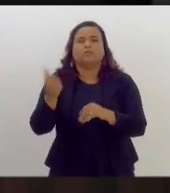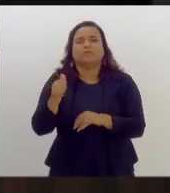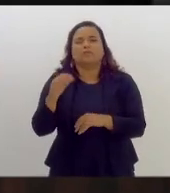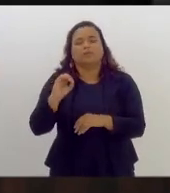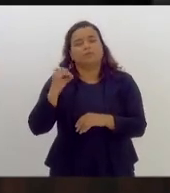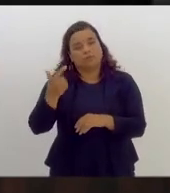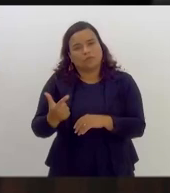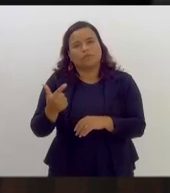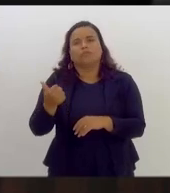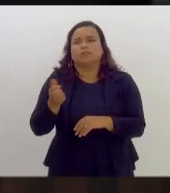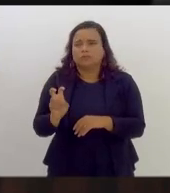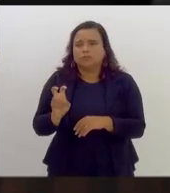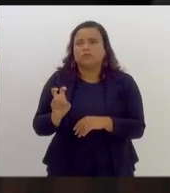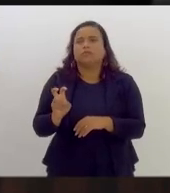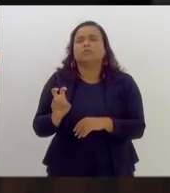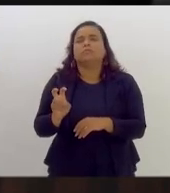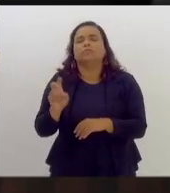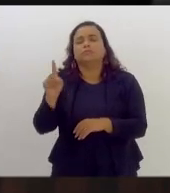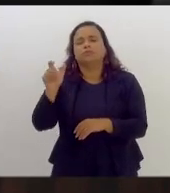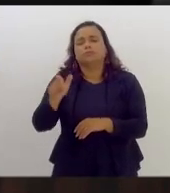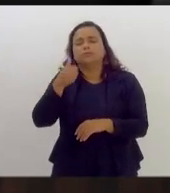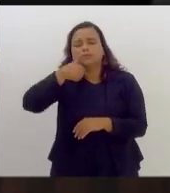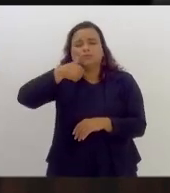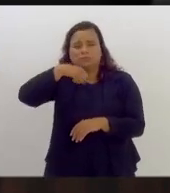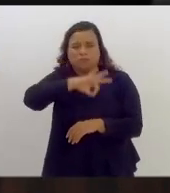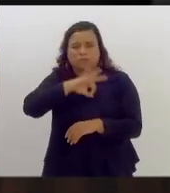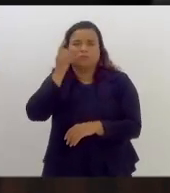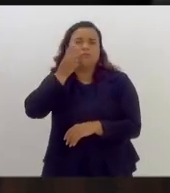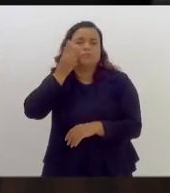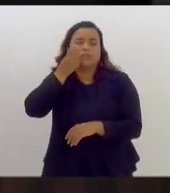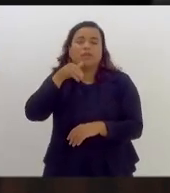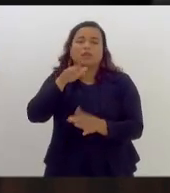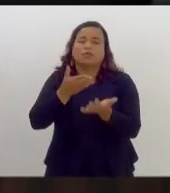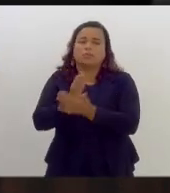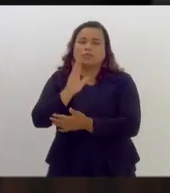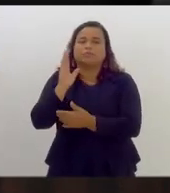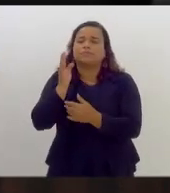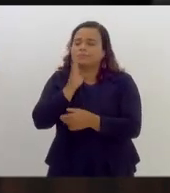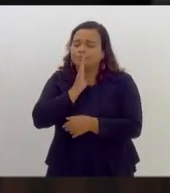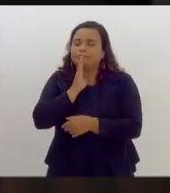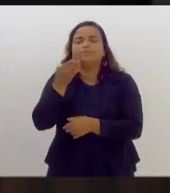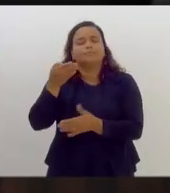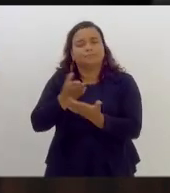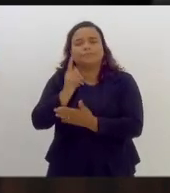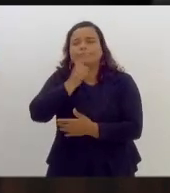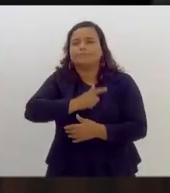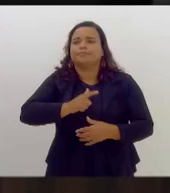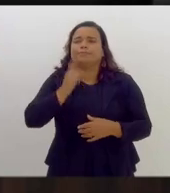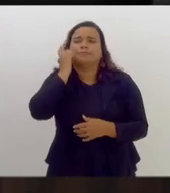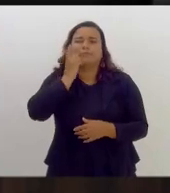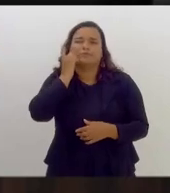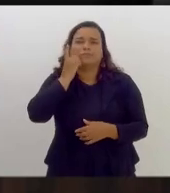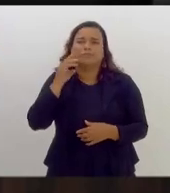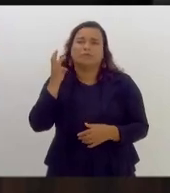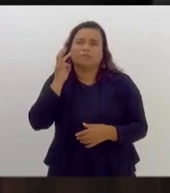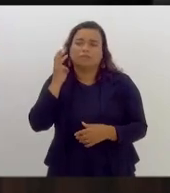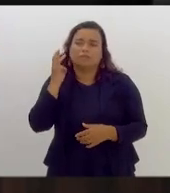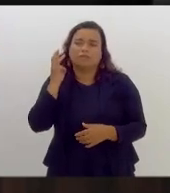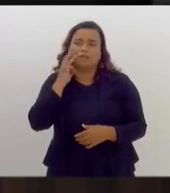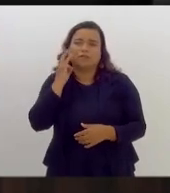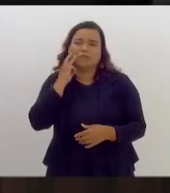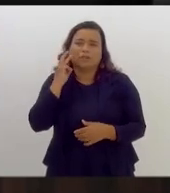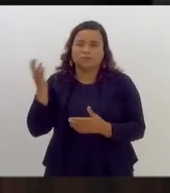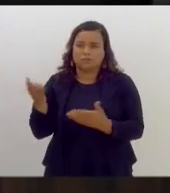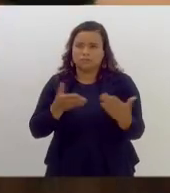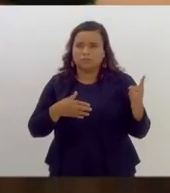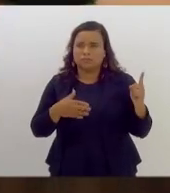de 15, deputada Marta Rocha. Senhores que aprovam, permaneçam como estão. Aprovado. Deputado Valdé Carneiro. Não, presidente,